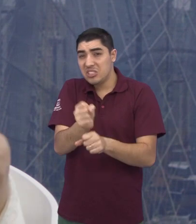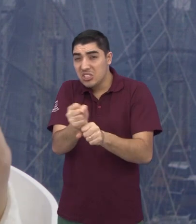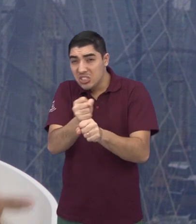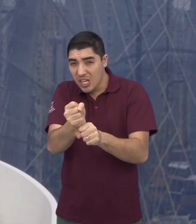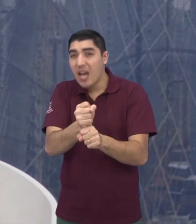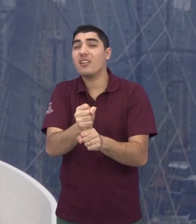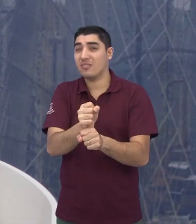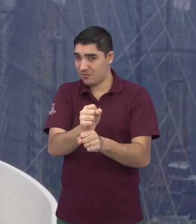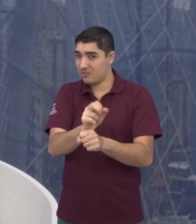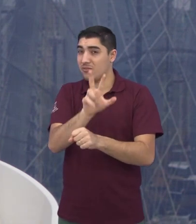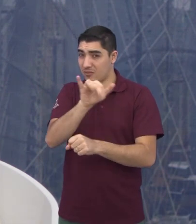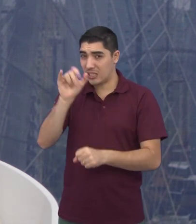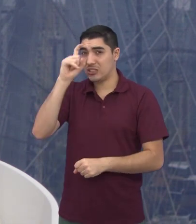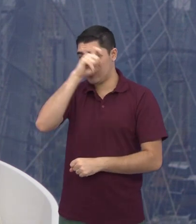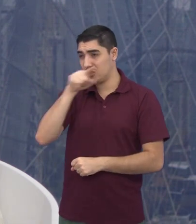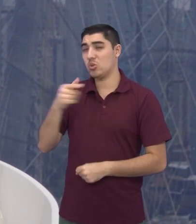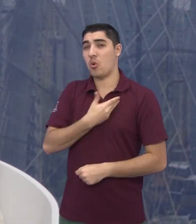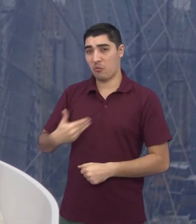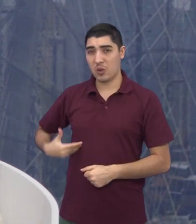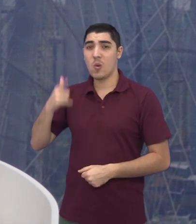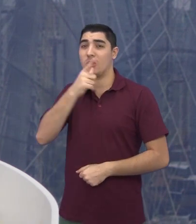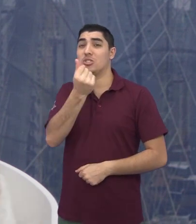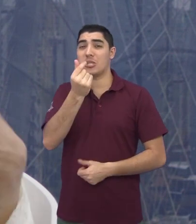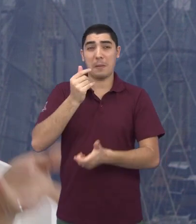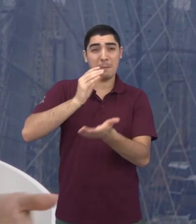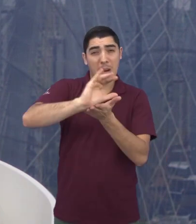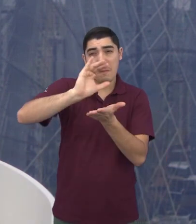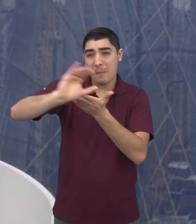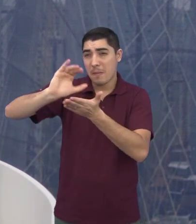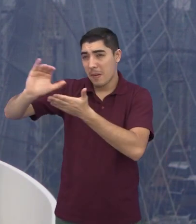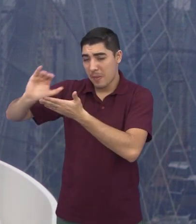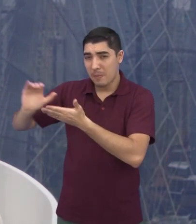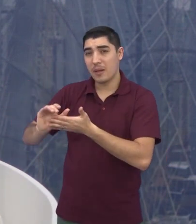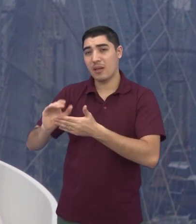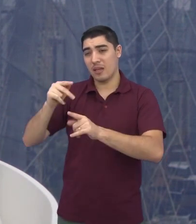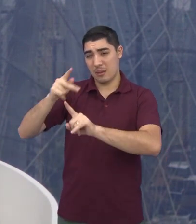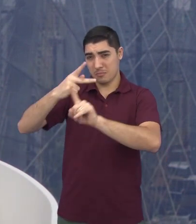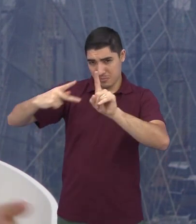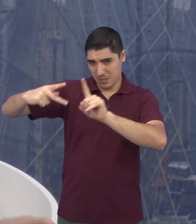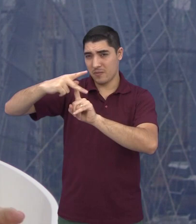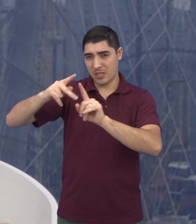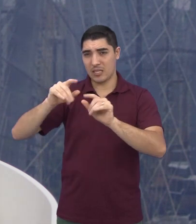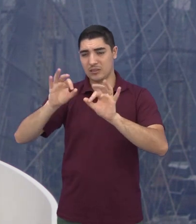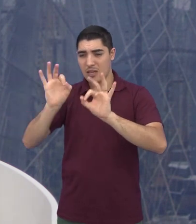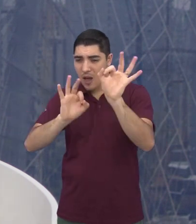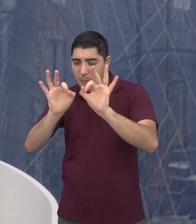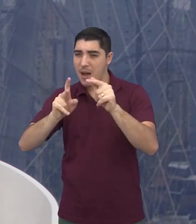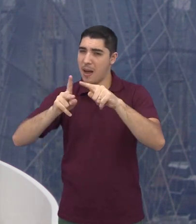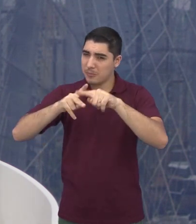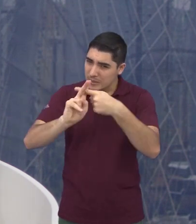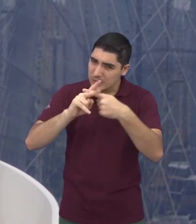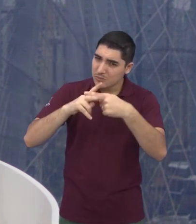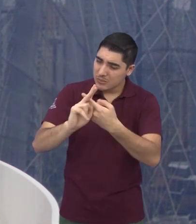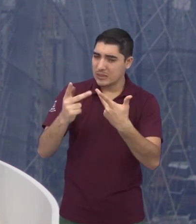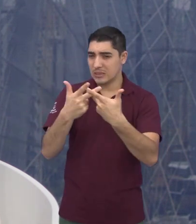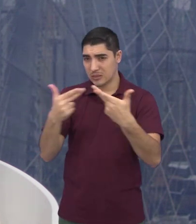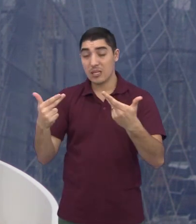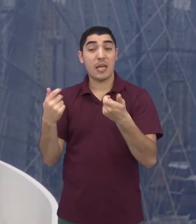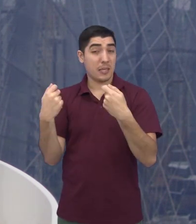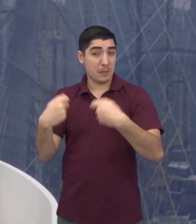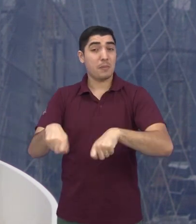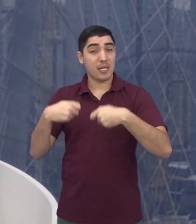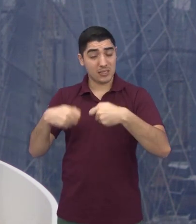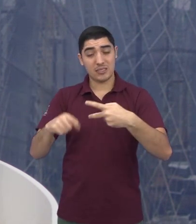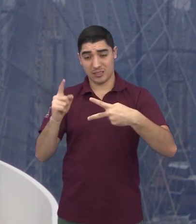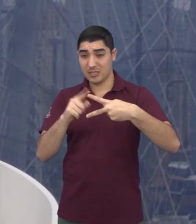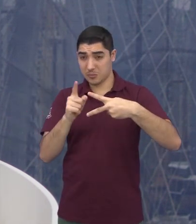para a gente vai ser realmente um problema muito grande. Fazer a manutenção da previdência privada também requer, né, uma